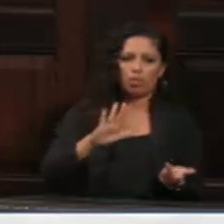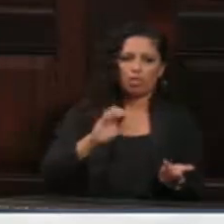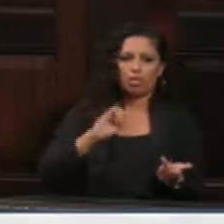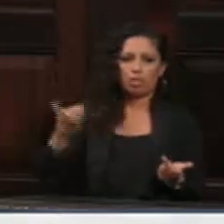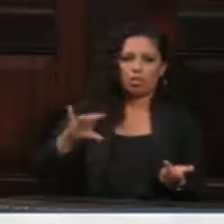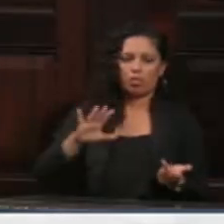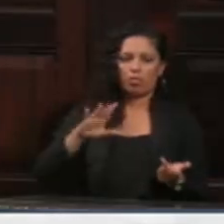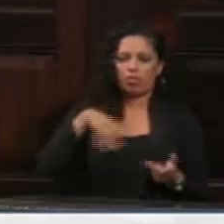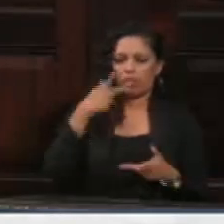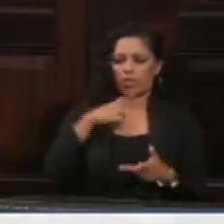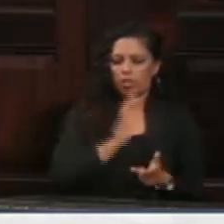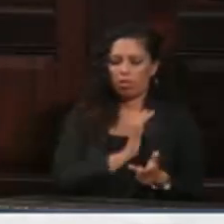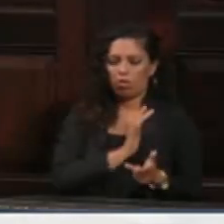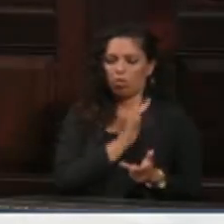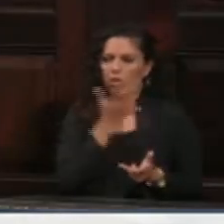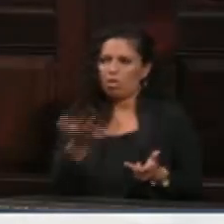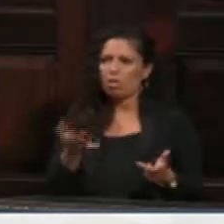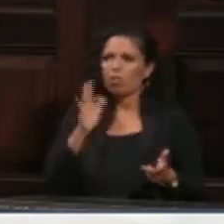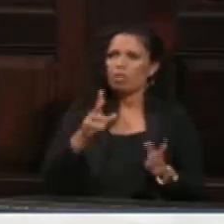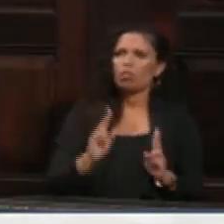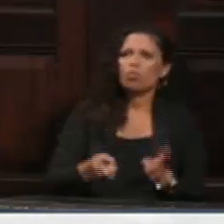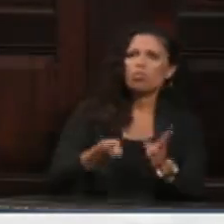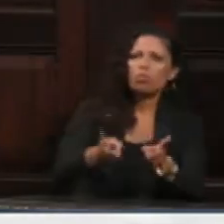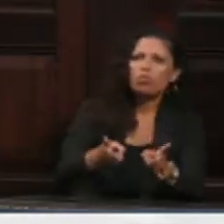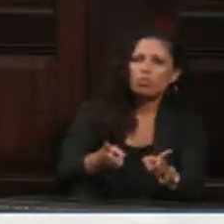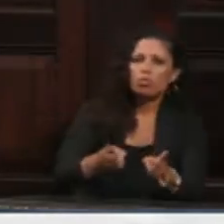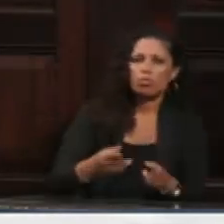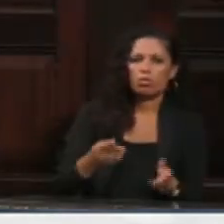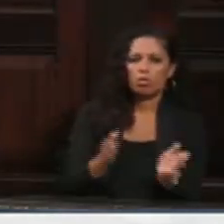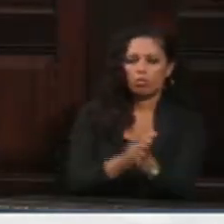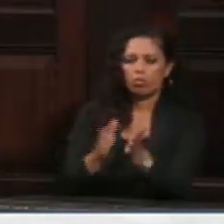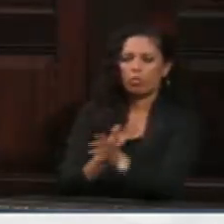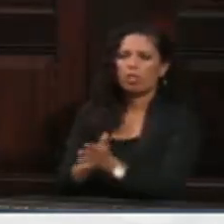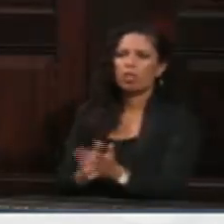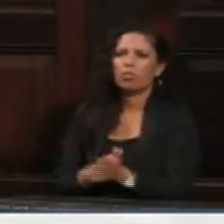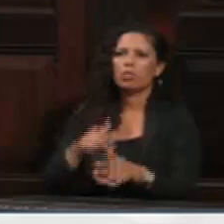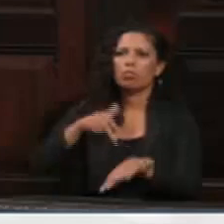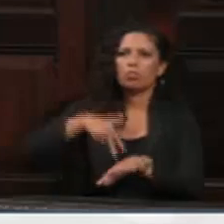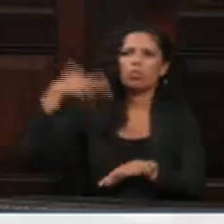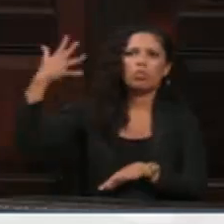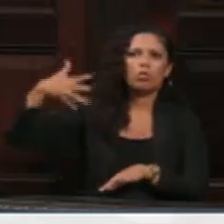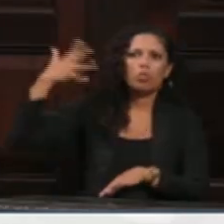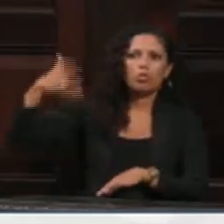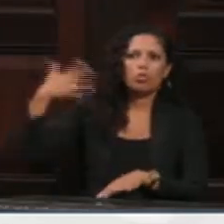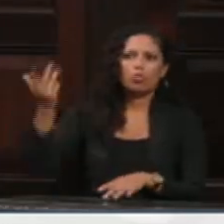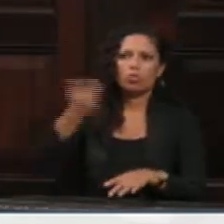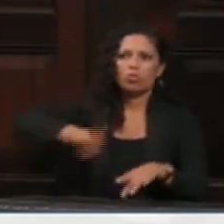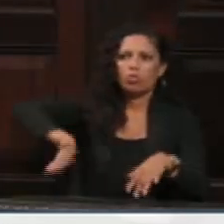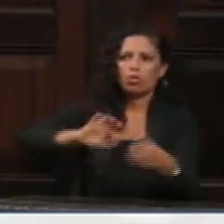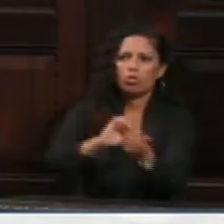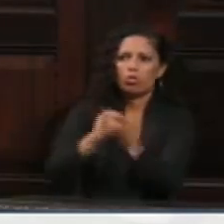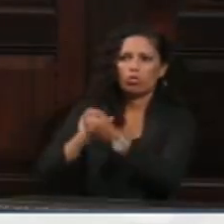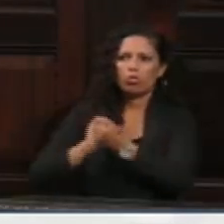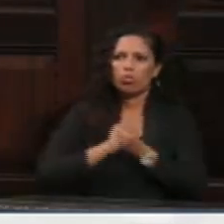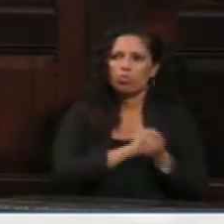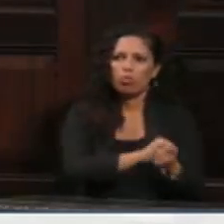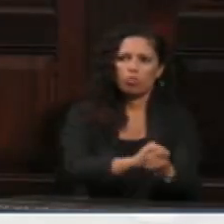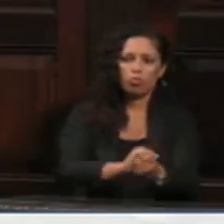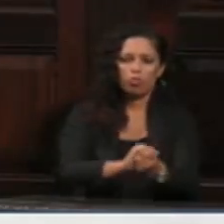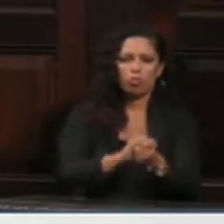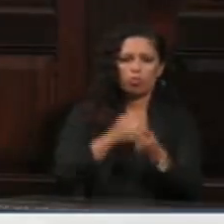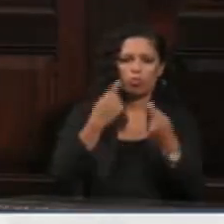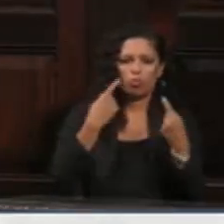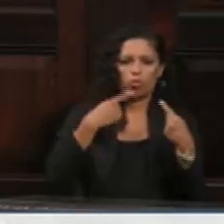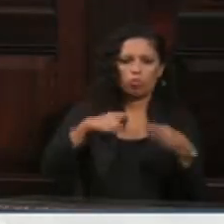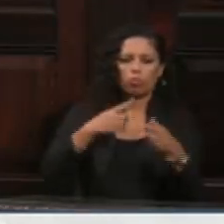o osso, mas quer ficar com ele? Não pode ser assim. Então, deputada, parabéns pelo seu pronunciamento. Vamos lutar junto por essa pauta importantíssima, que é o